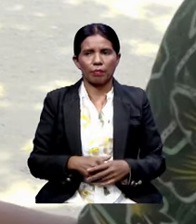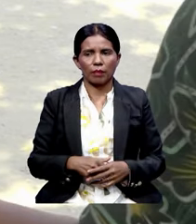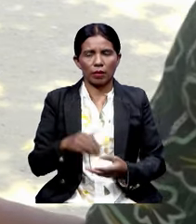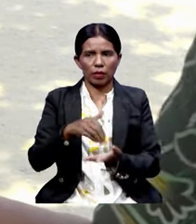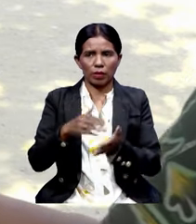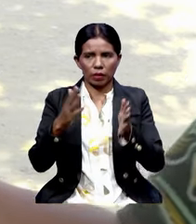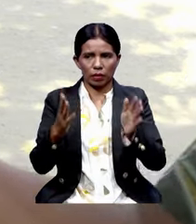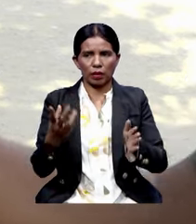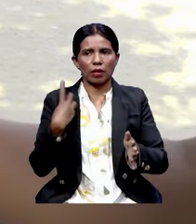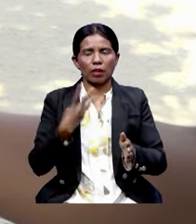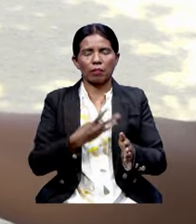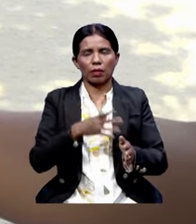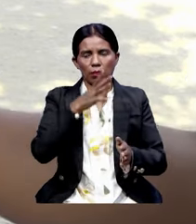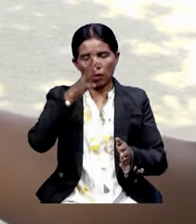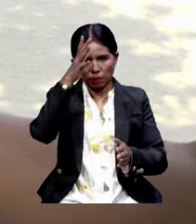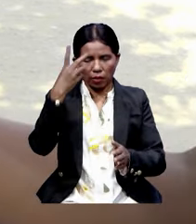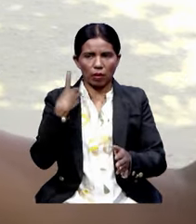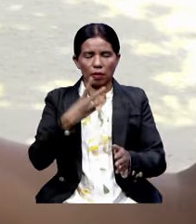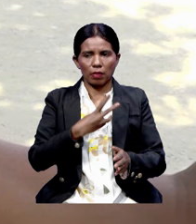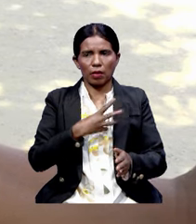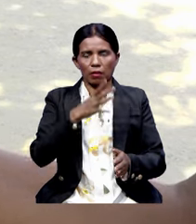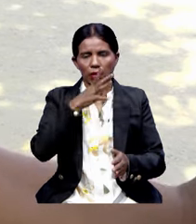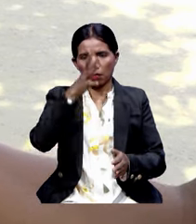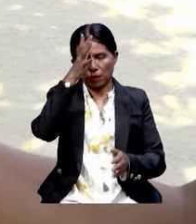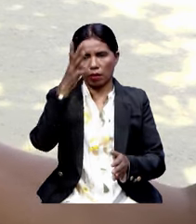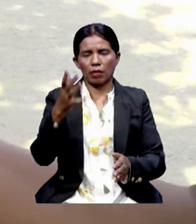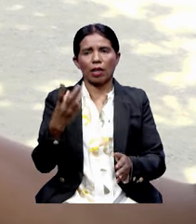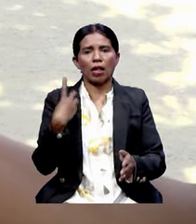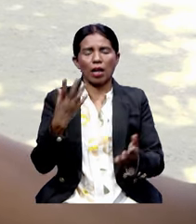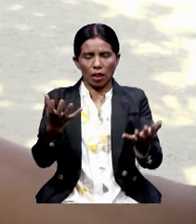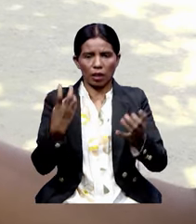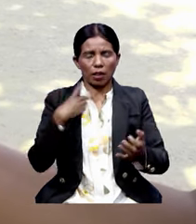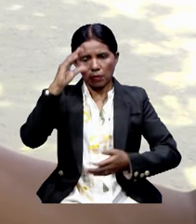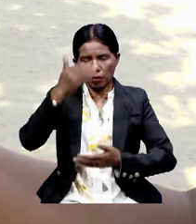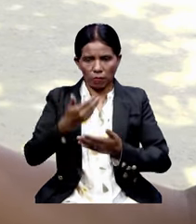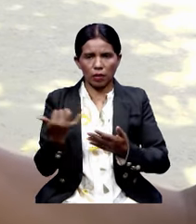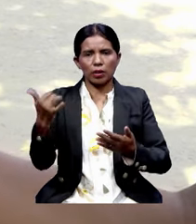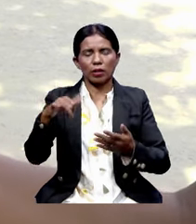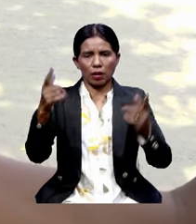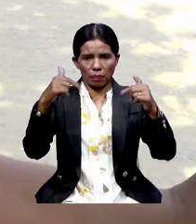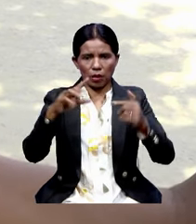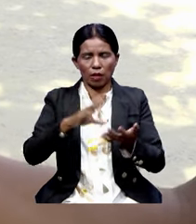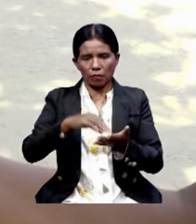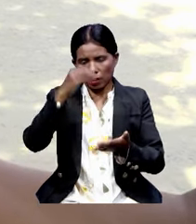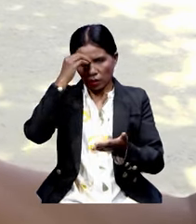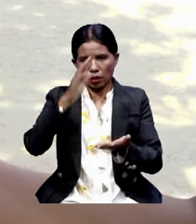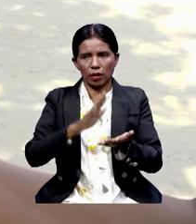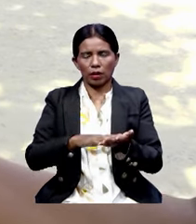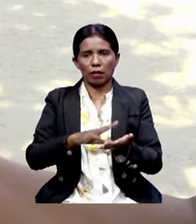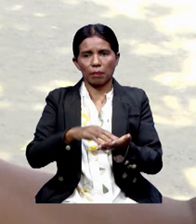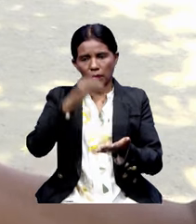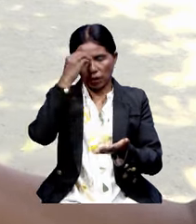alunus o ami nama. Tambah ami ina ami nama ne akara kami ne wansir maya para atau maya sekolahnya atau